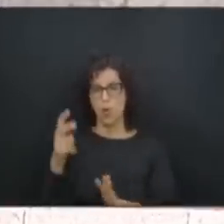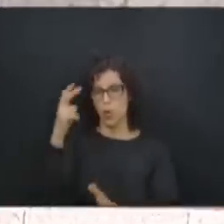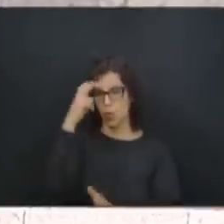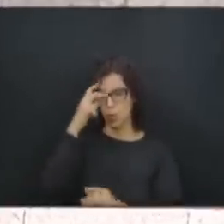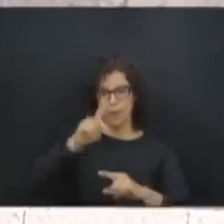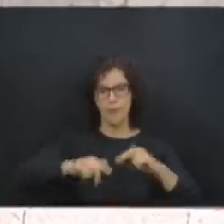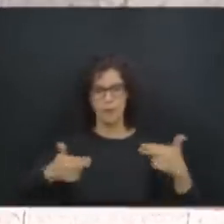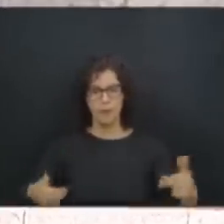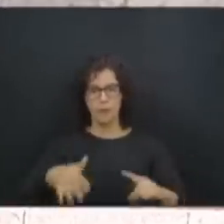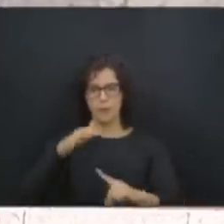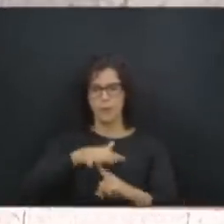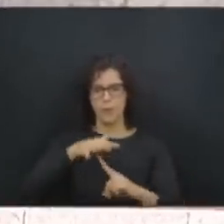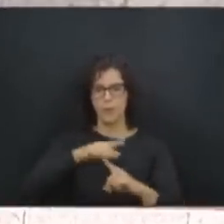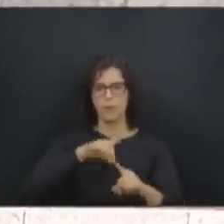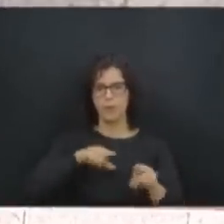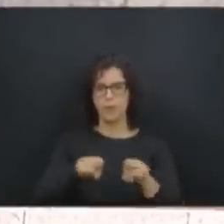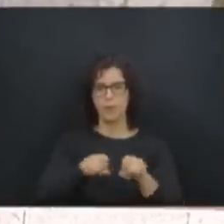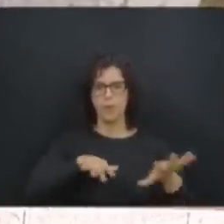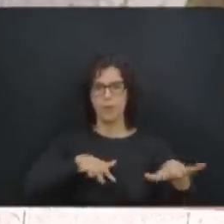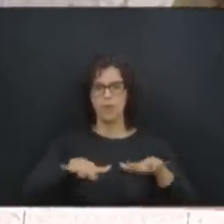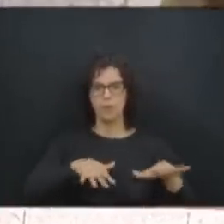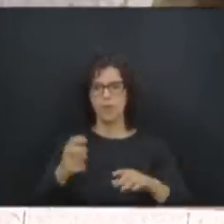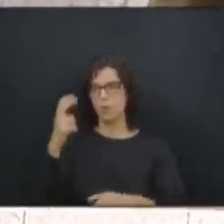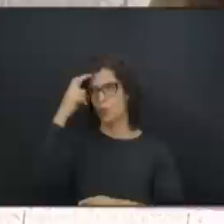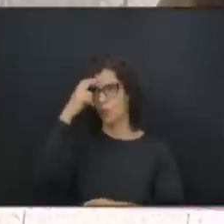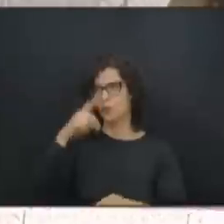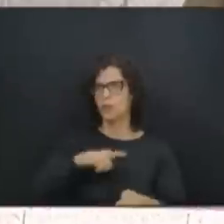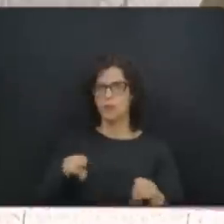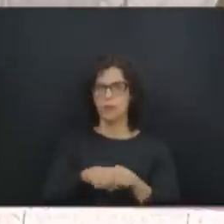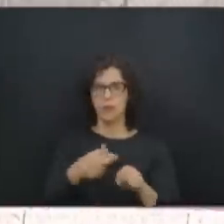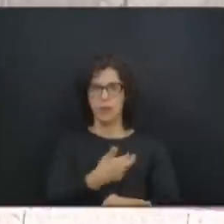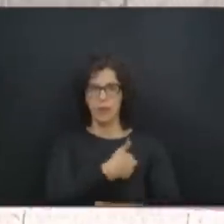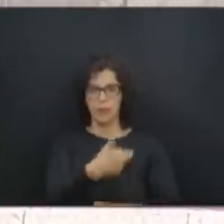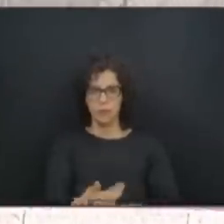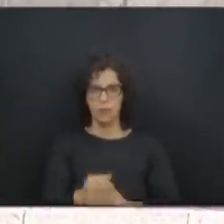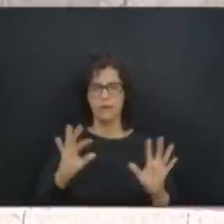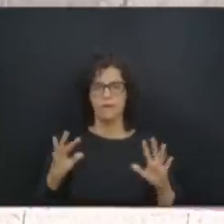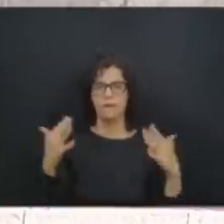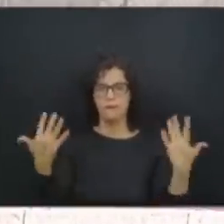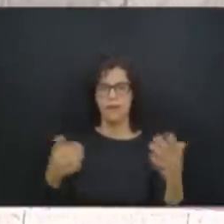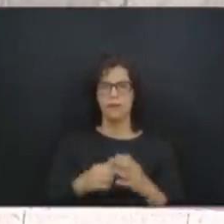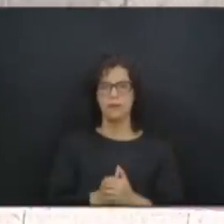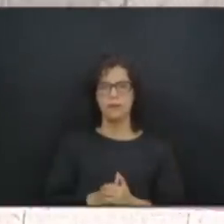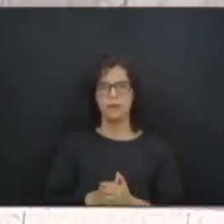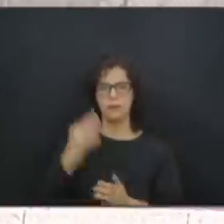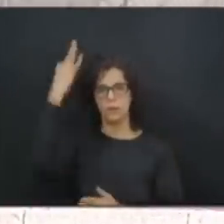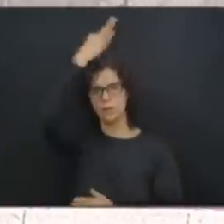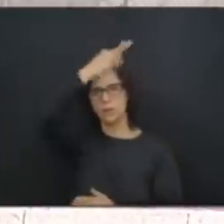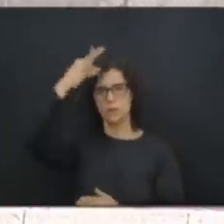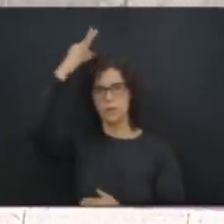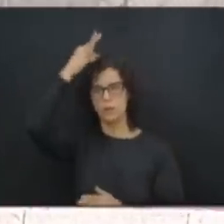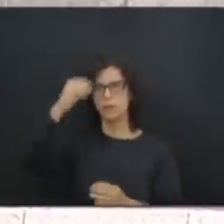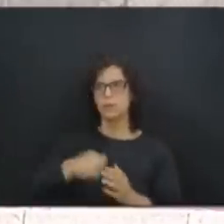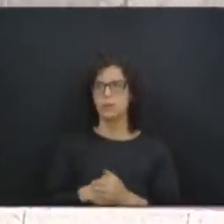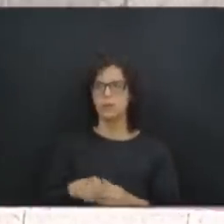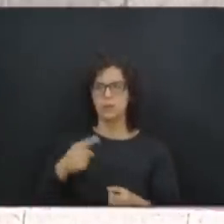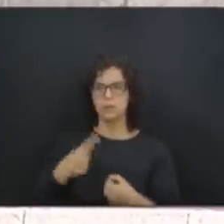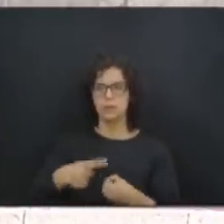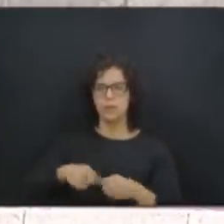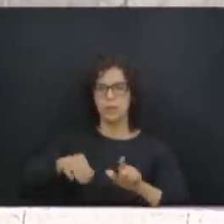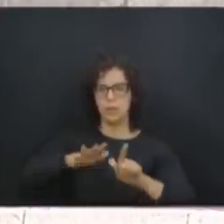cultural e material do Estado do Paraná a manifestação cultural e religiosa da festa do divino Espírito Santo